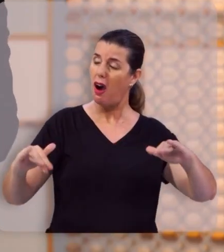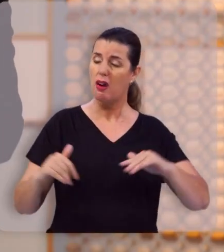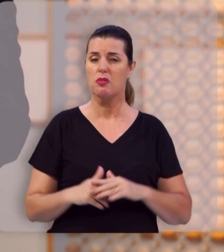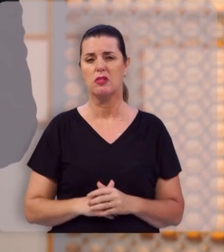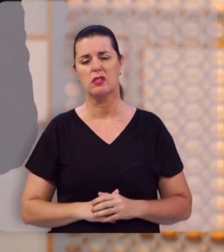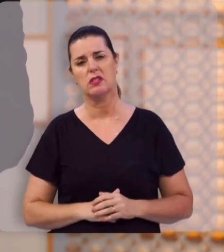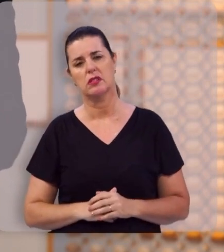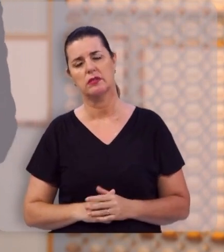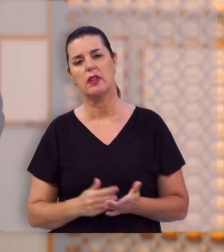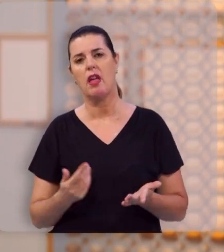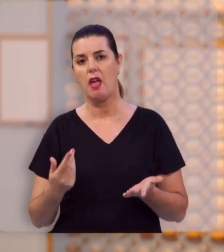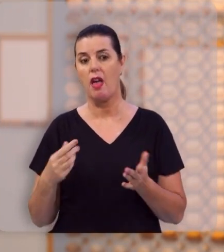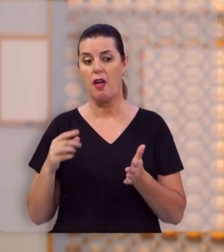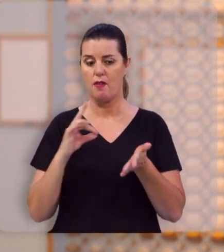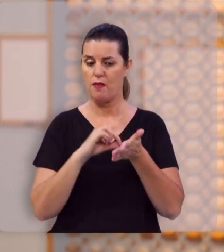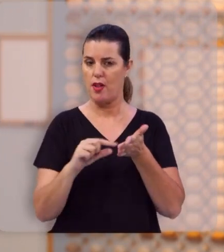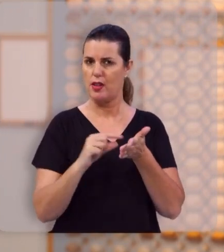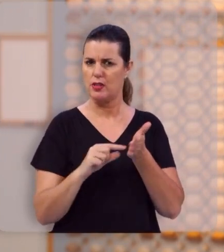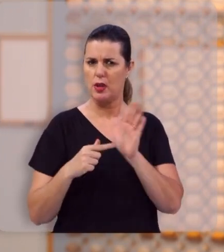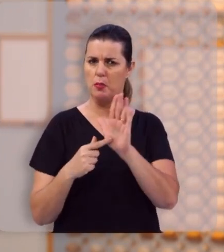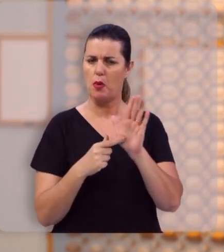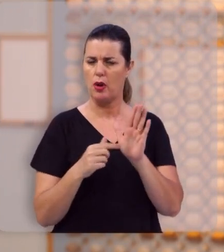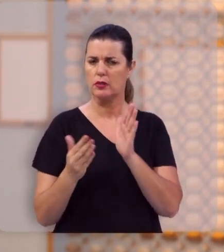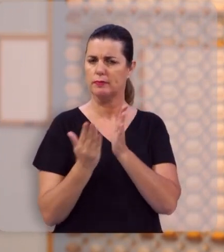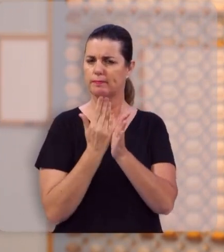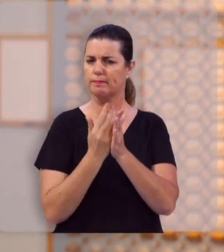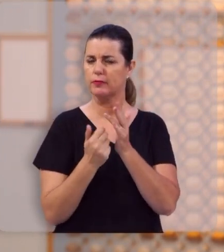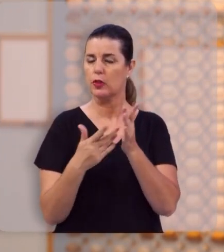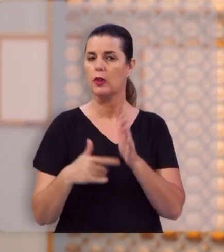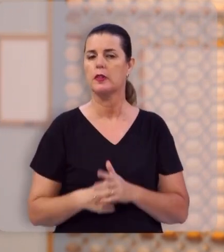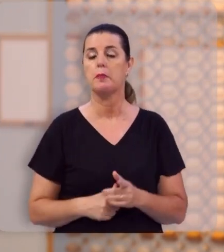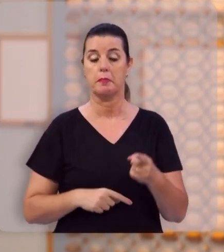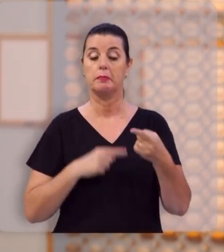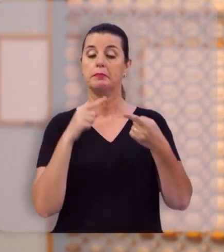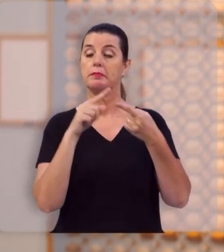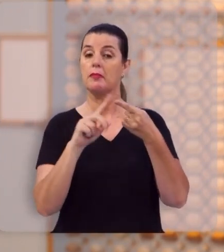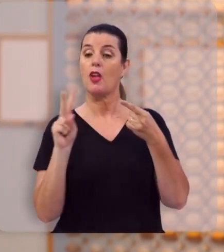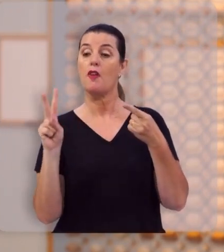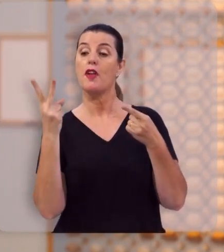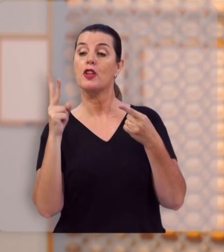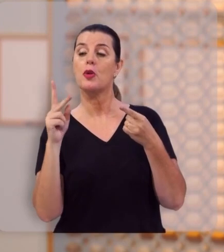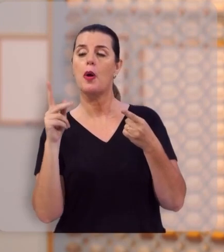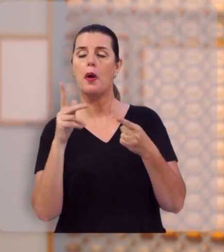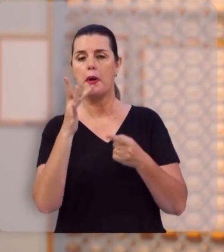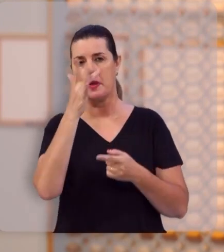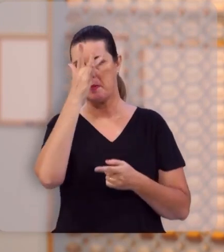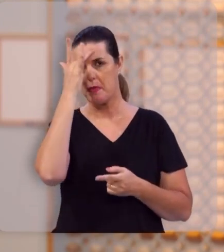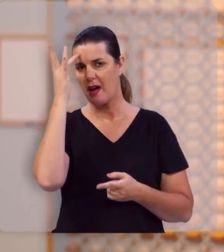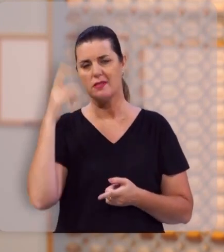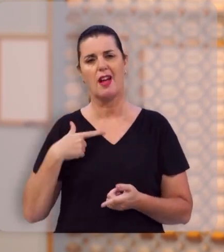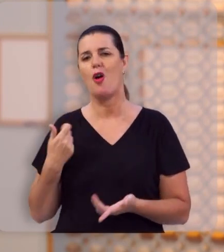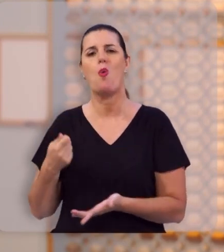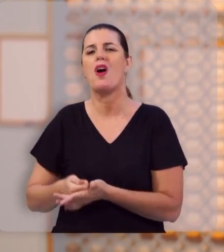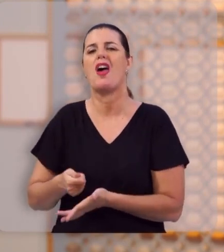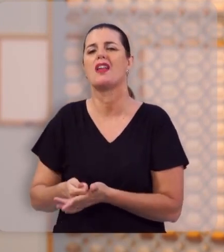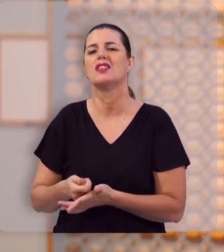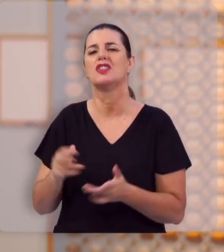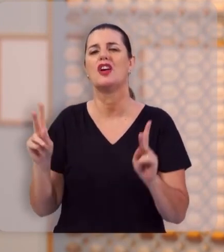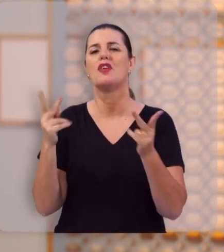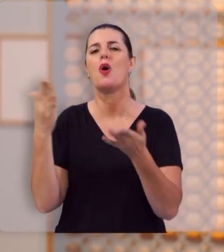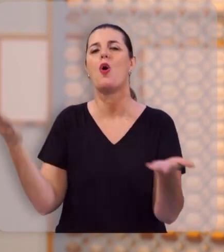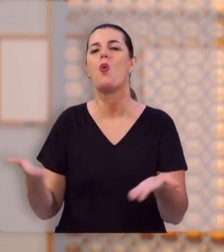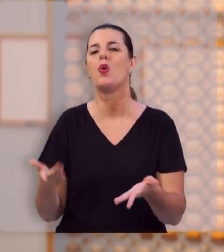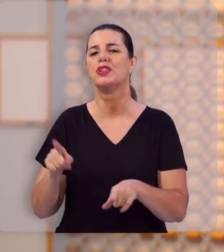esse versículo enseja-nos algumas lições. Primeira, as vitórias do passado não são garantias de vitória no